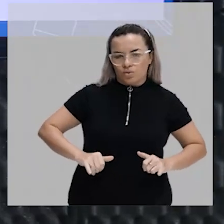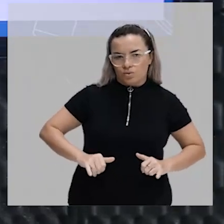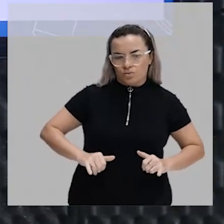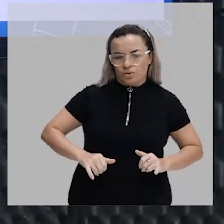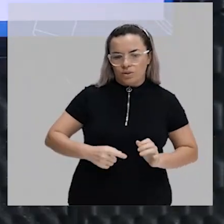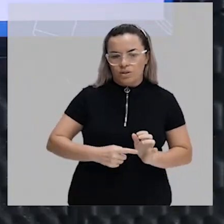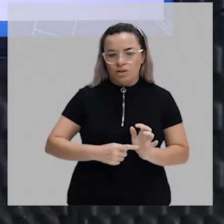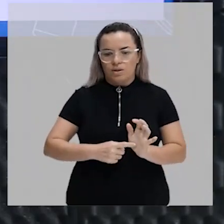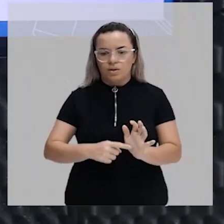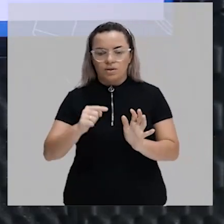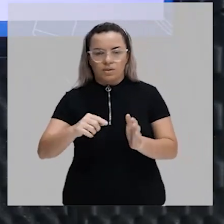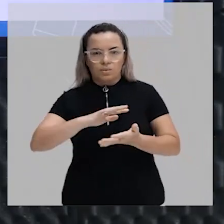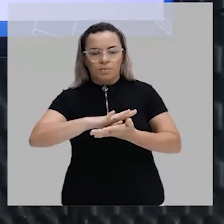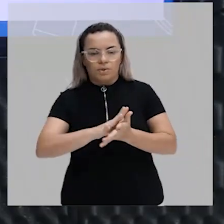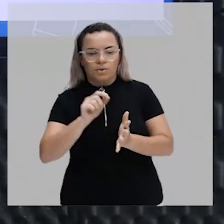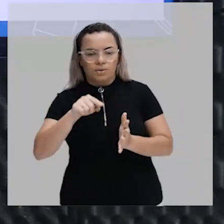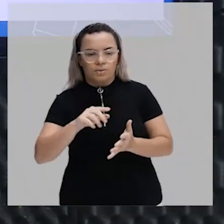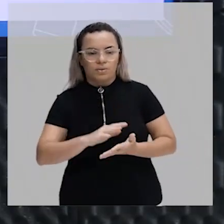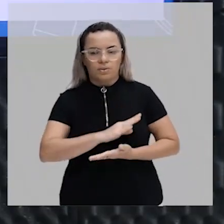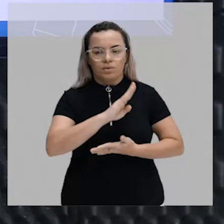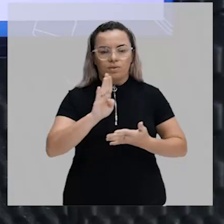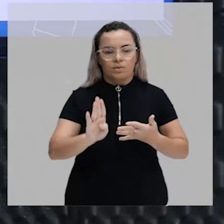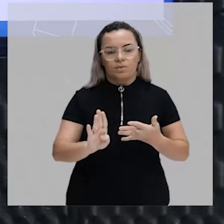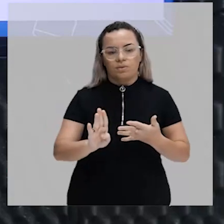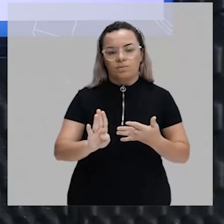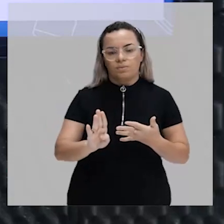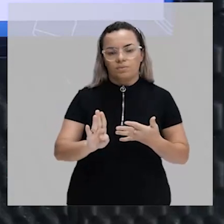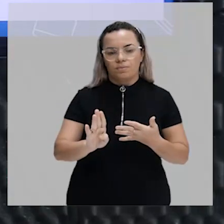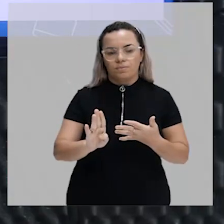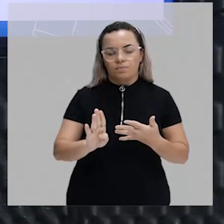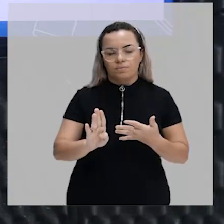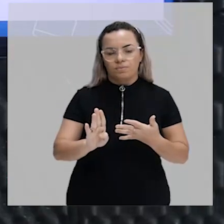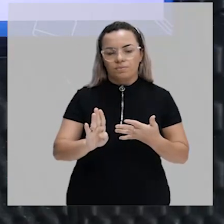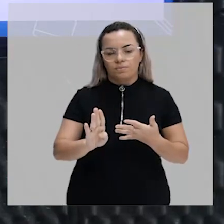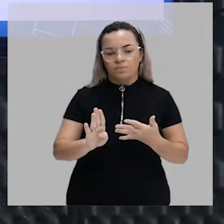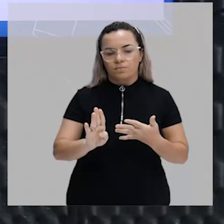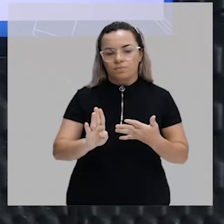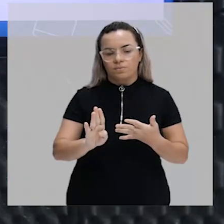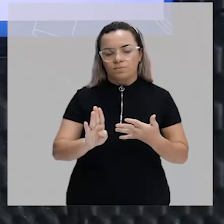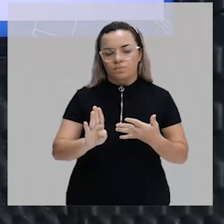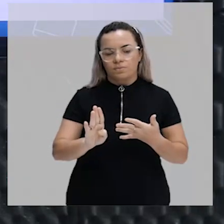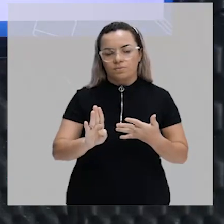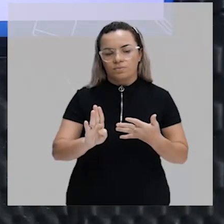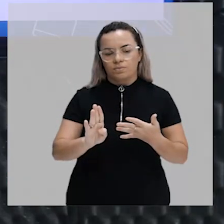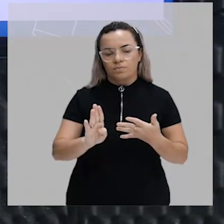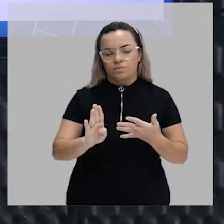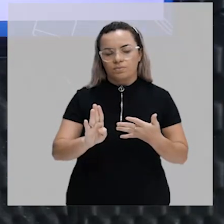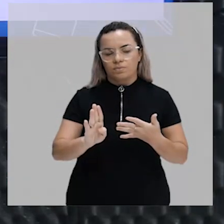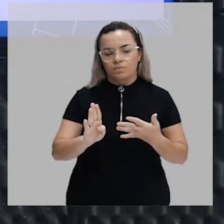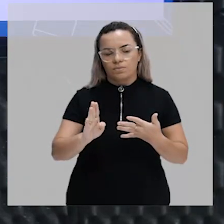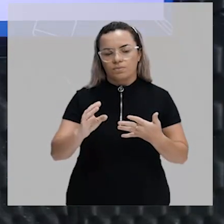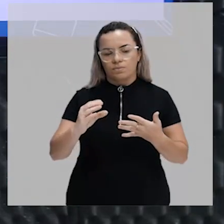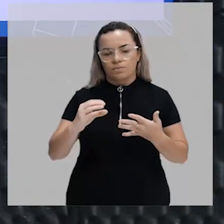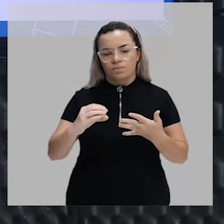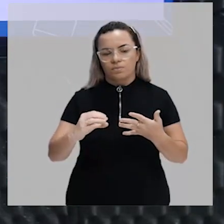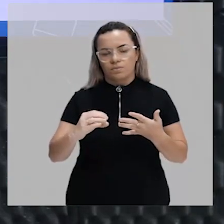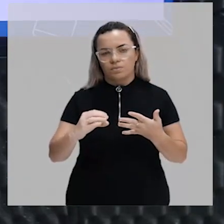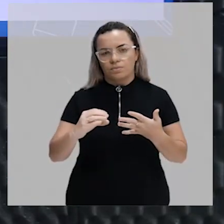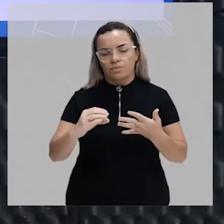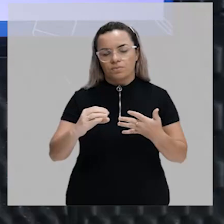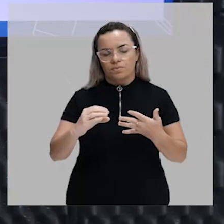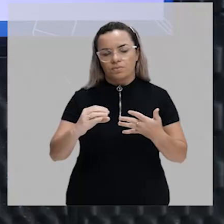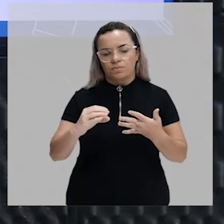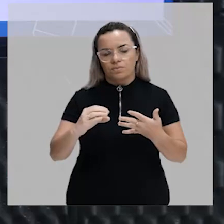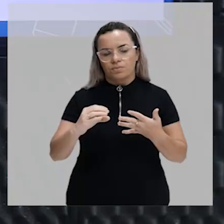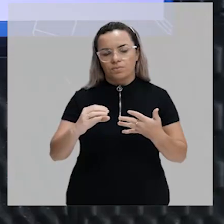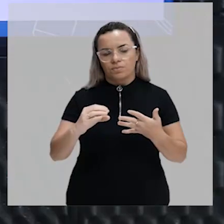Tendência latente ao vício como resposta ao isolamento social? Extenuação condicionada a uma rotina